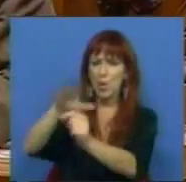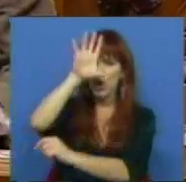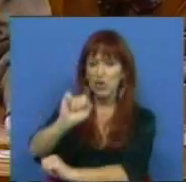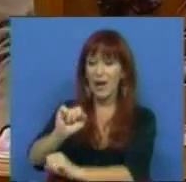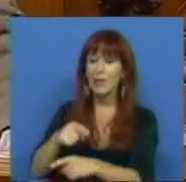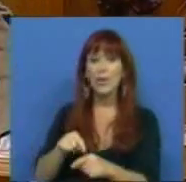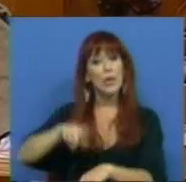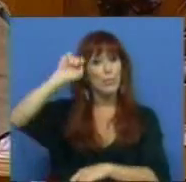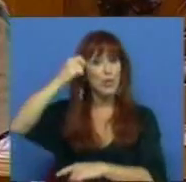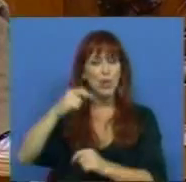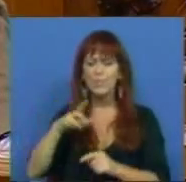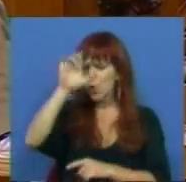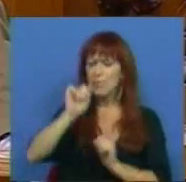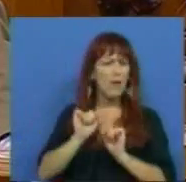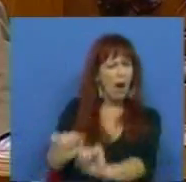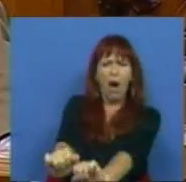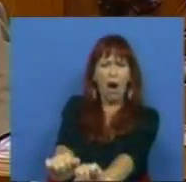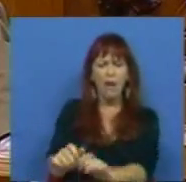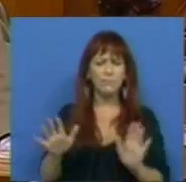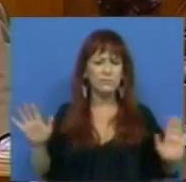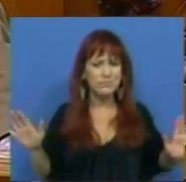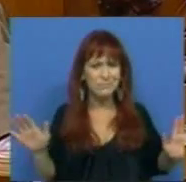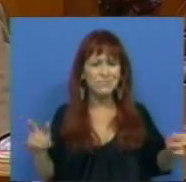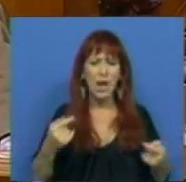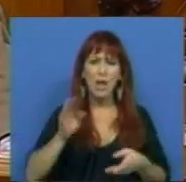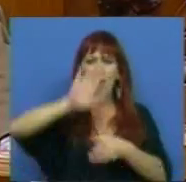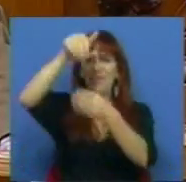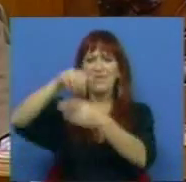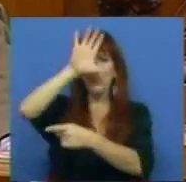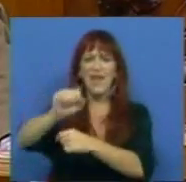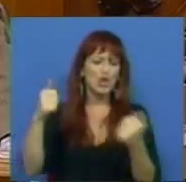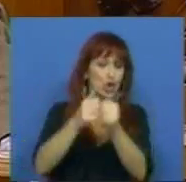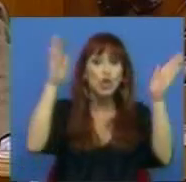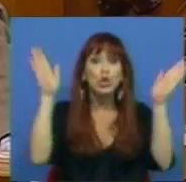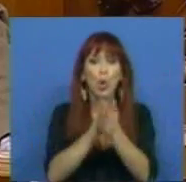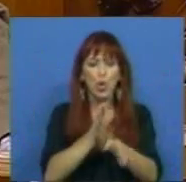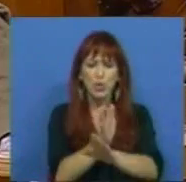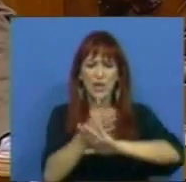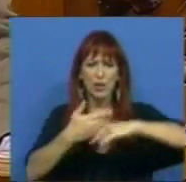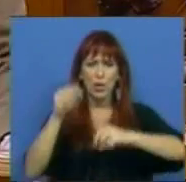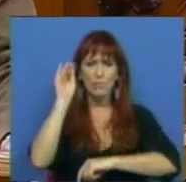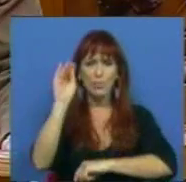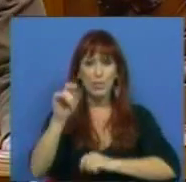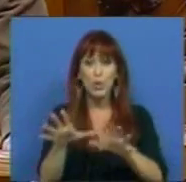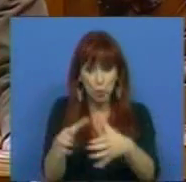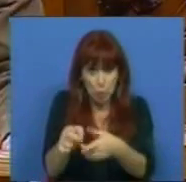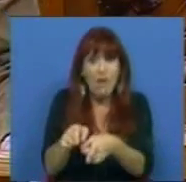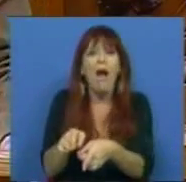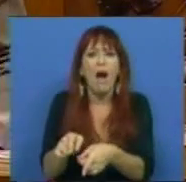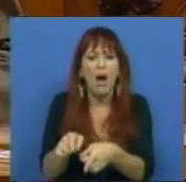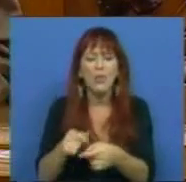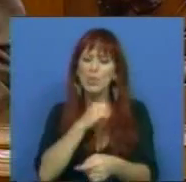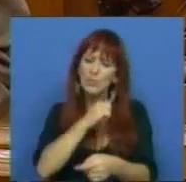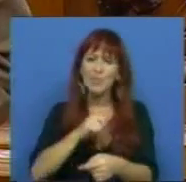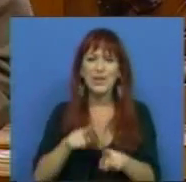prejuízos. O Governo rejeitou terminantemente, então, a nacionalização de todo o setor financeiro do grupo, o